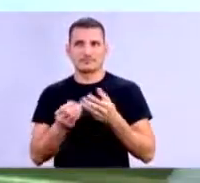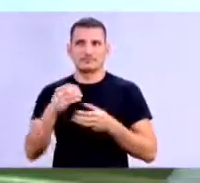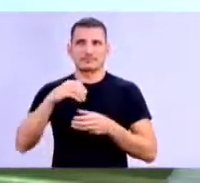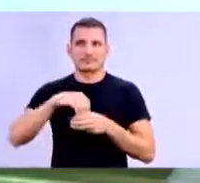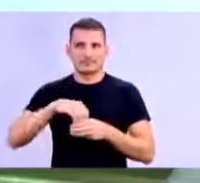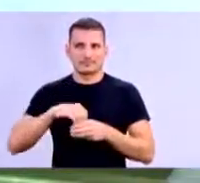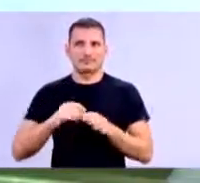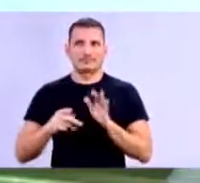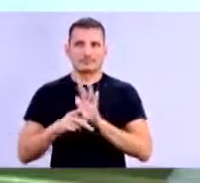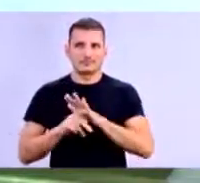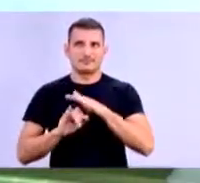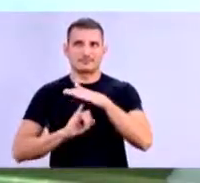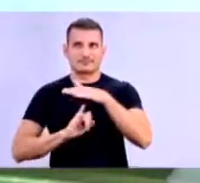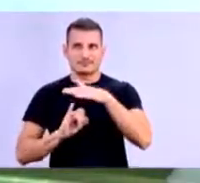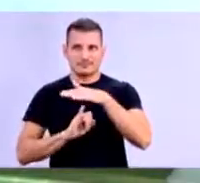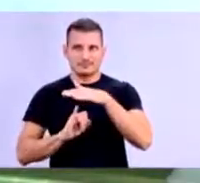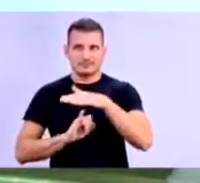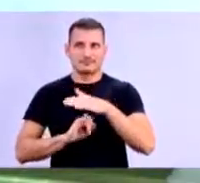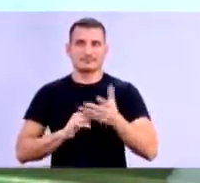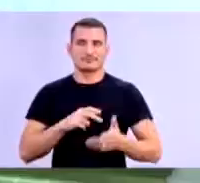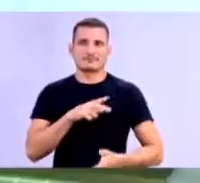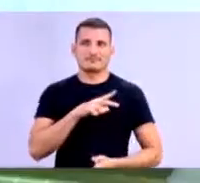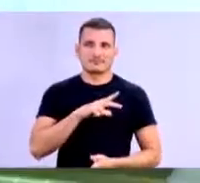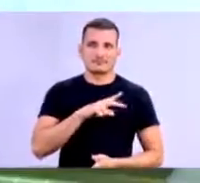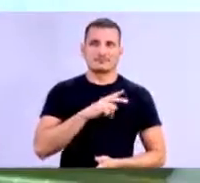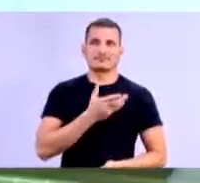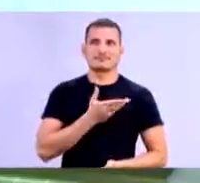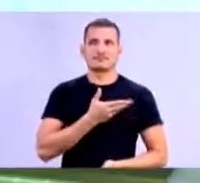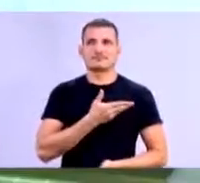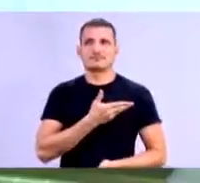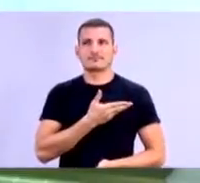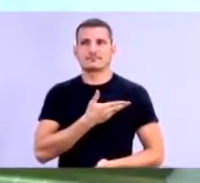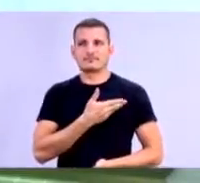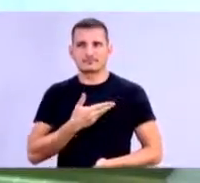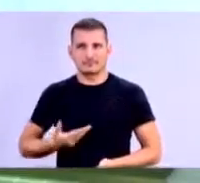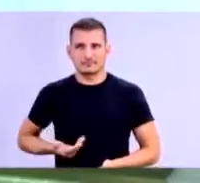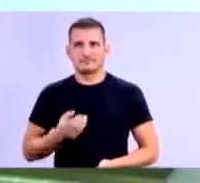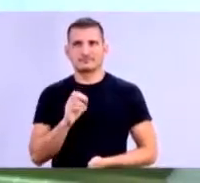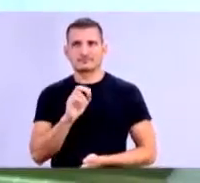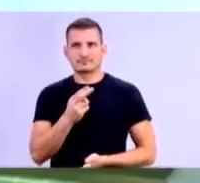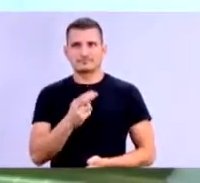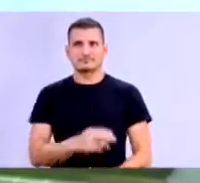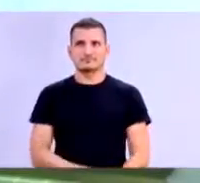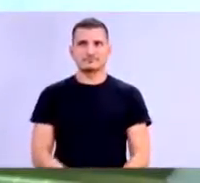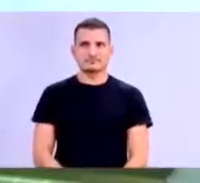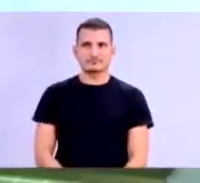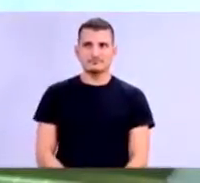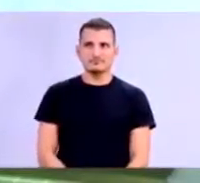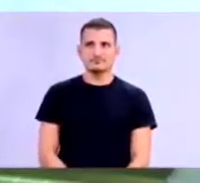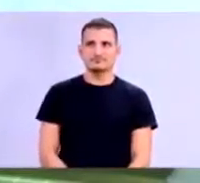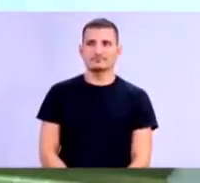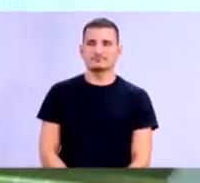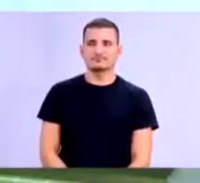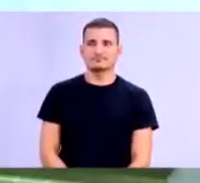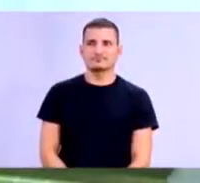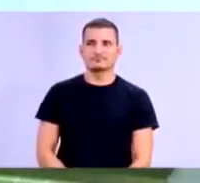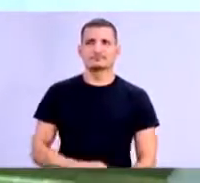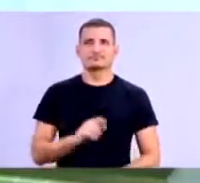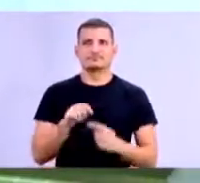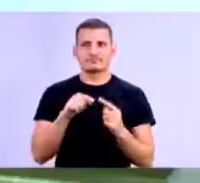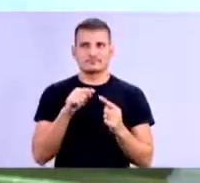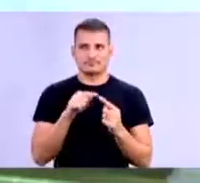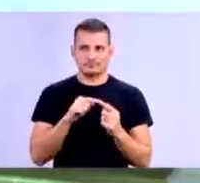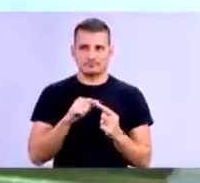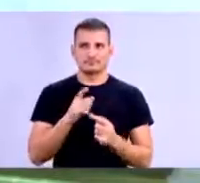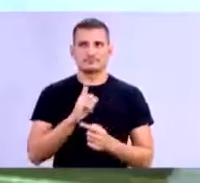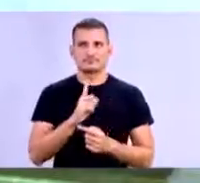de órgãos privados, órgãos particulares ou públicos, mas que o objetivo dele